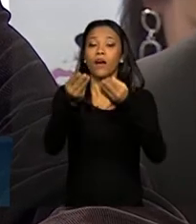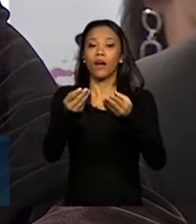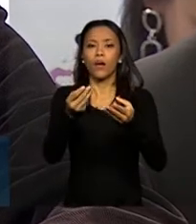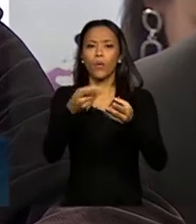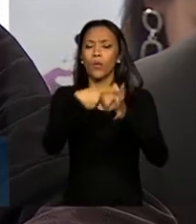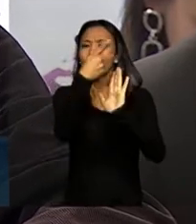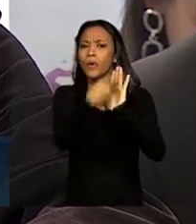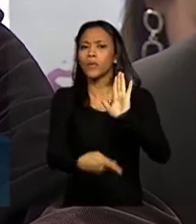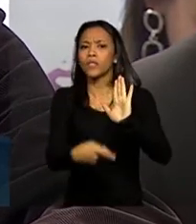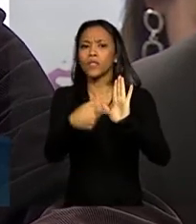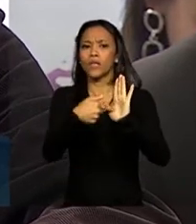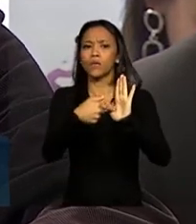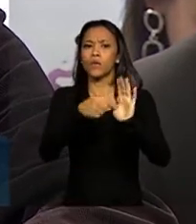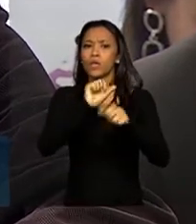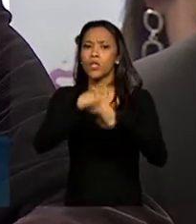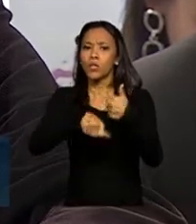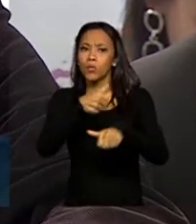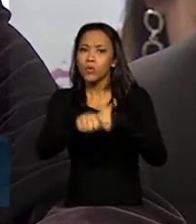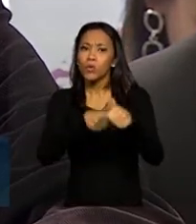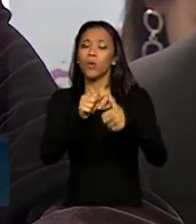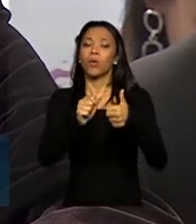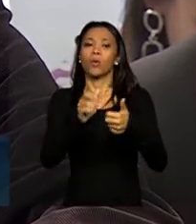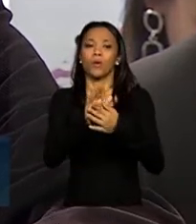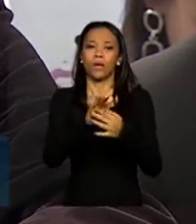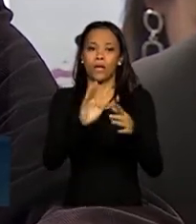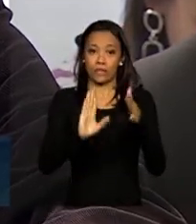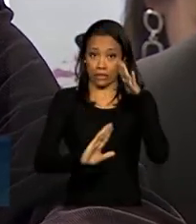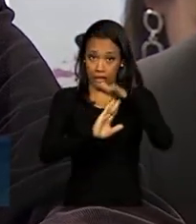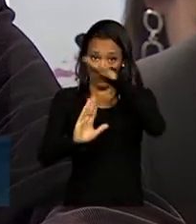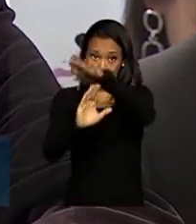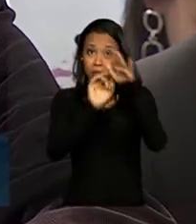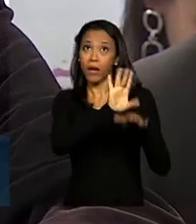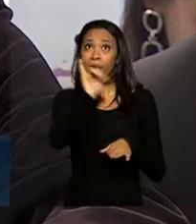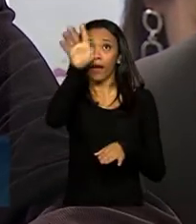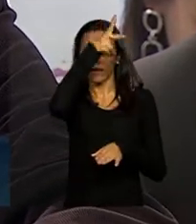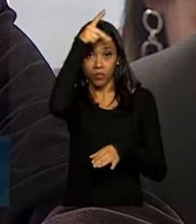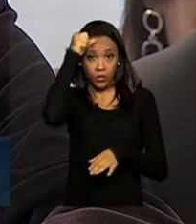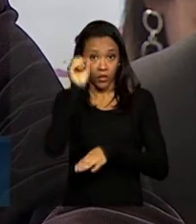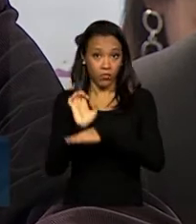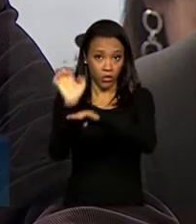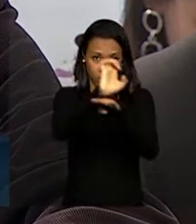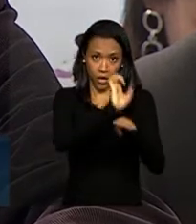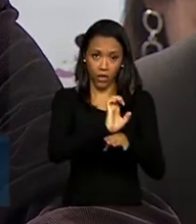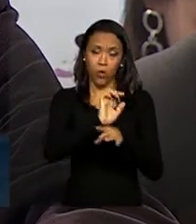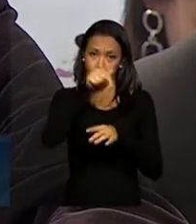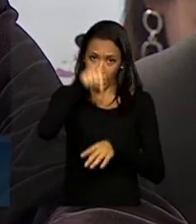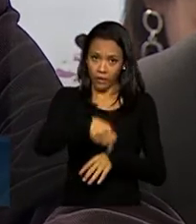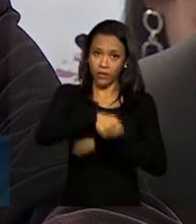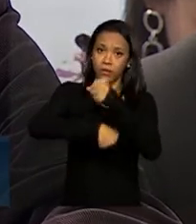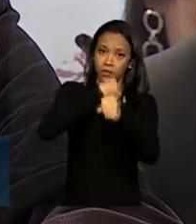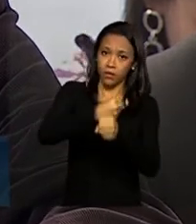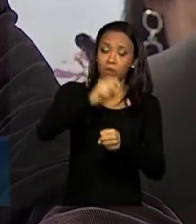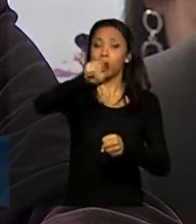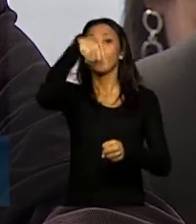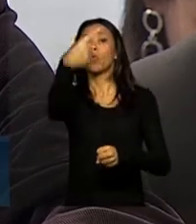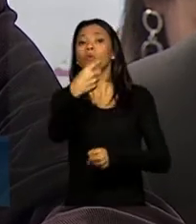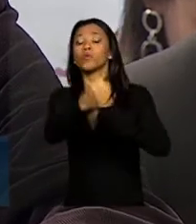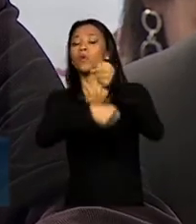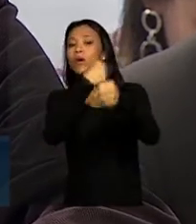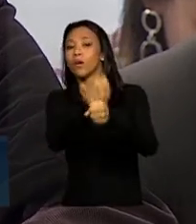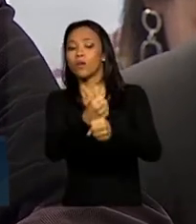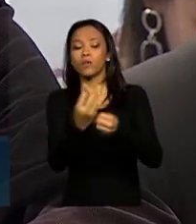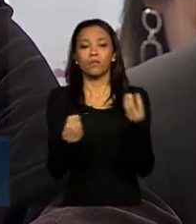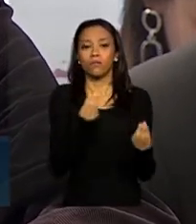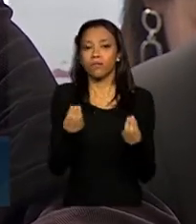o projeto que mudou o indexador de estados e municípios, ou essa regulamentação vai ficar para o ano que vem mesmo, já é caso que não vai ser tratado pelo governo nesse